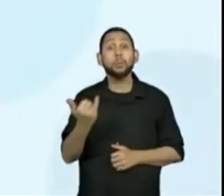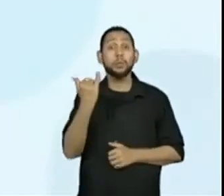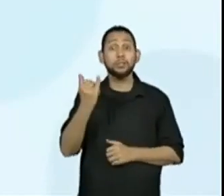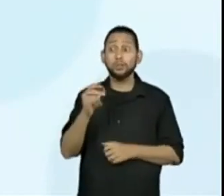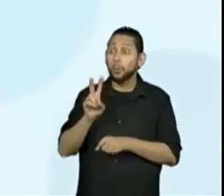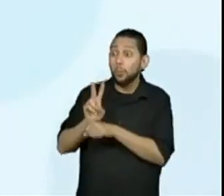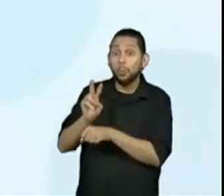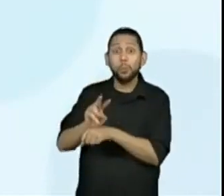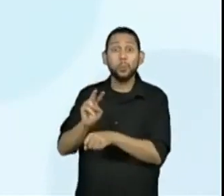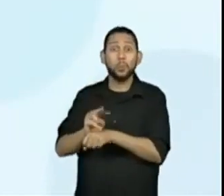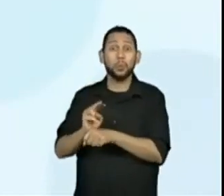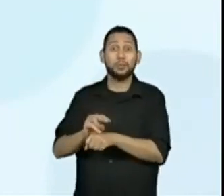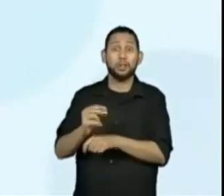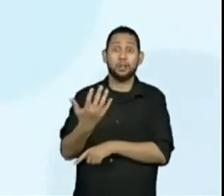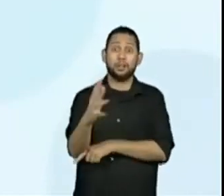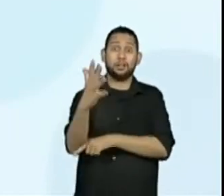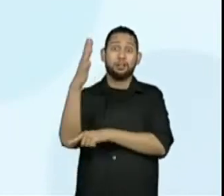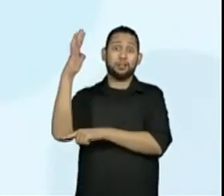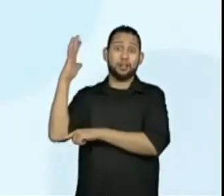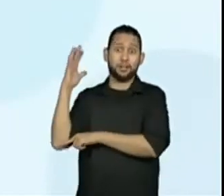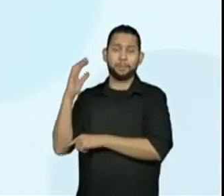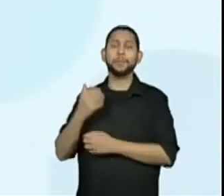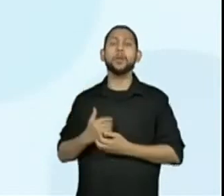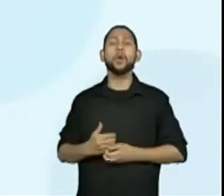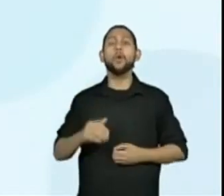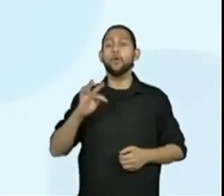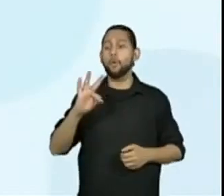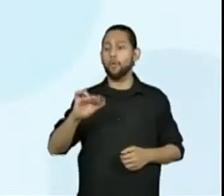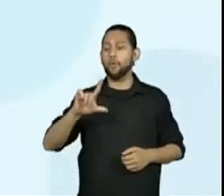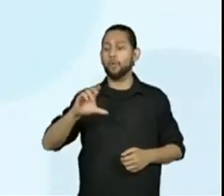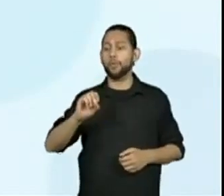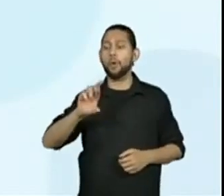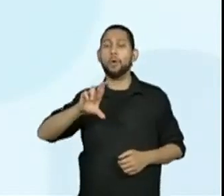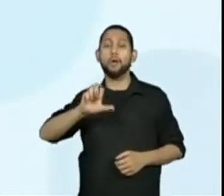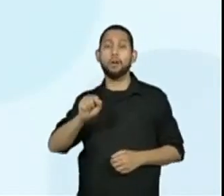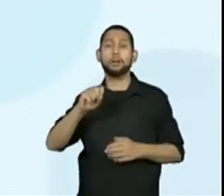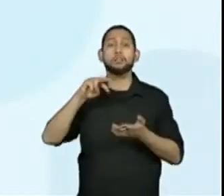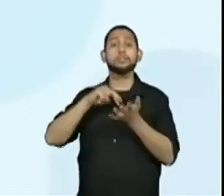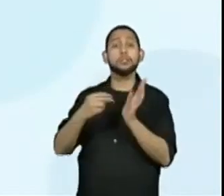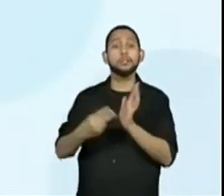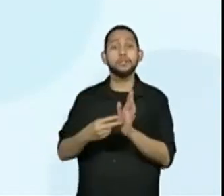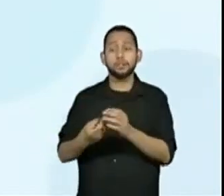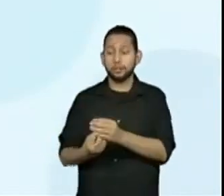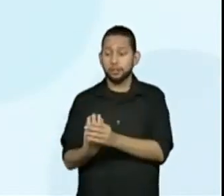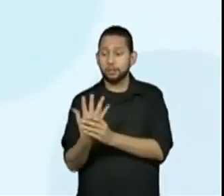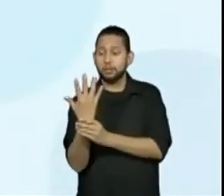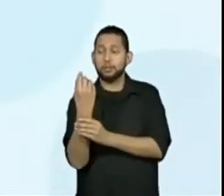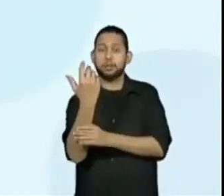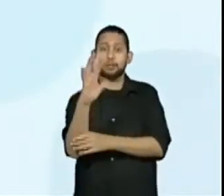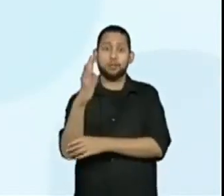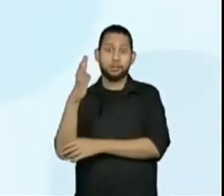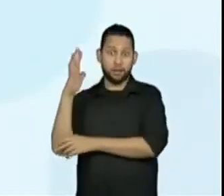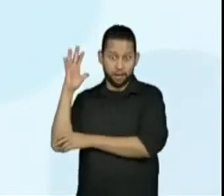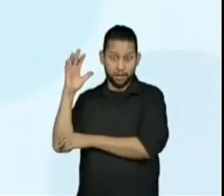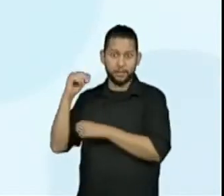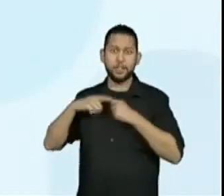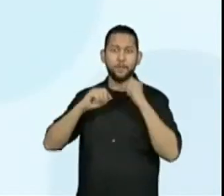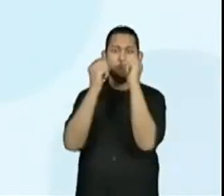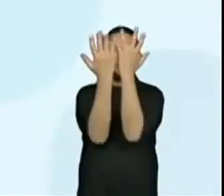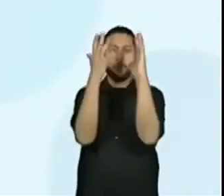todos cuidem também da flora, como as florestas nativas e as matas